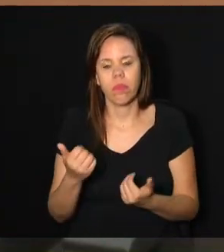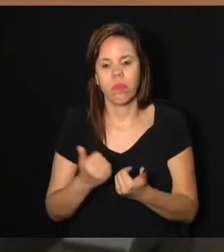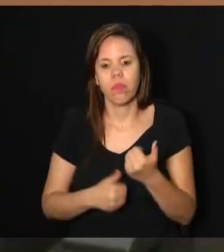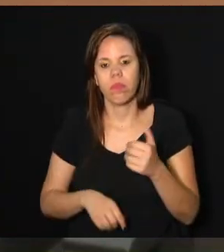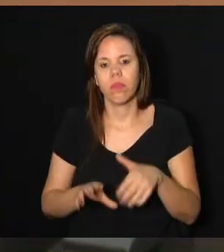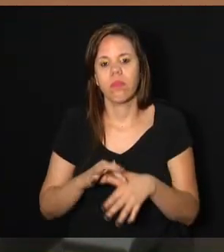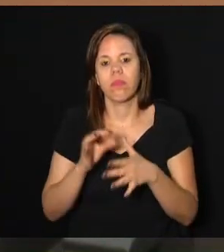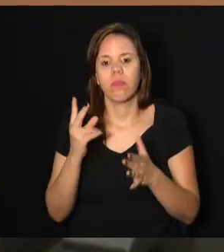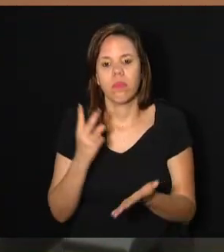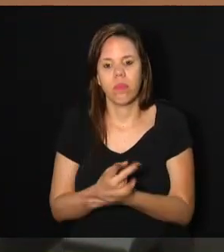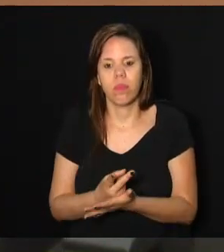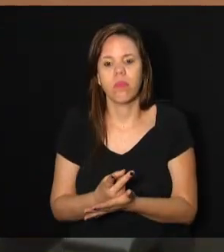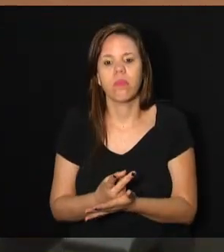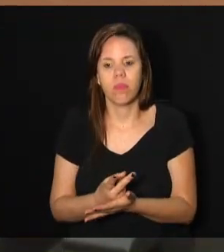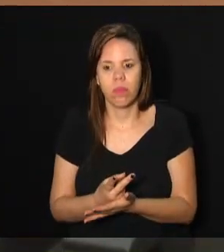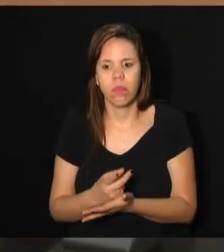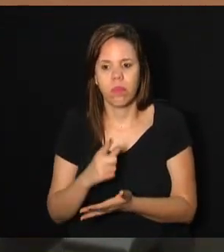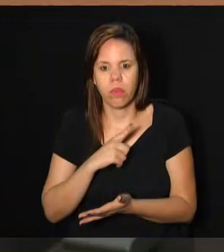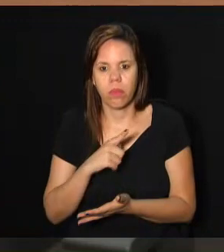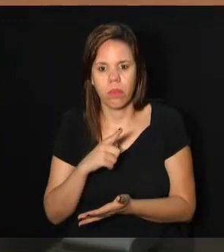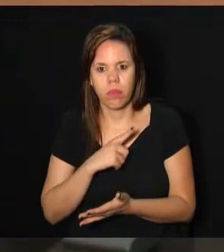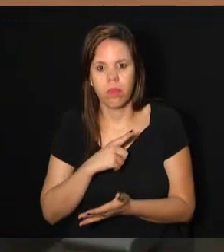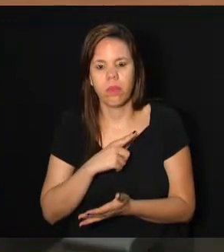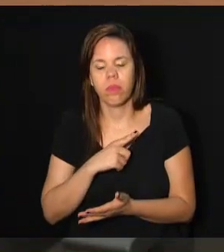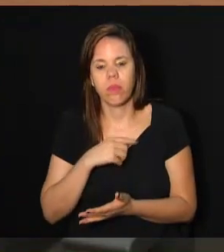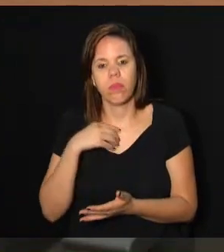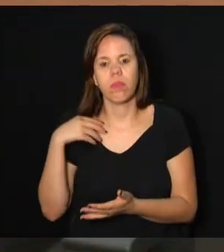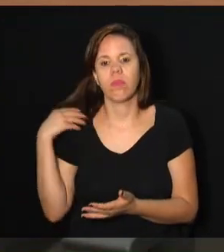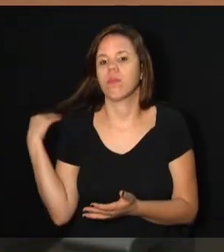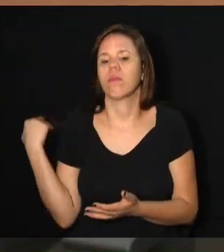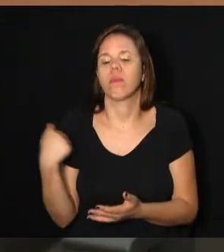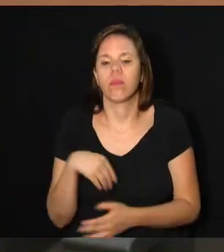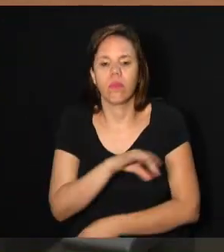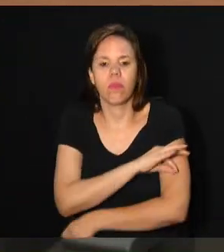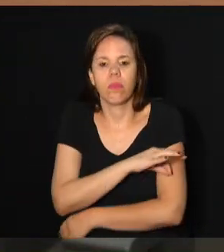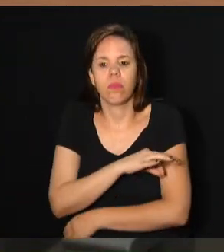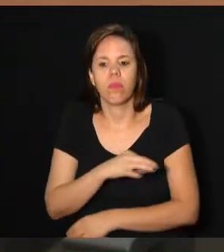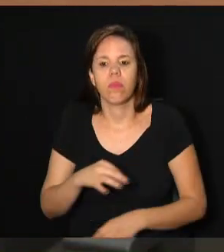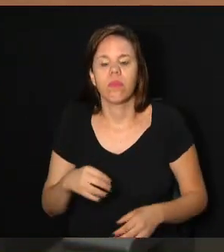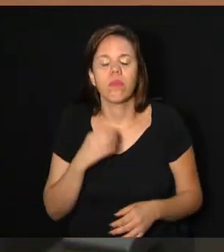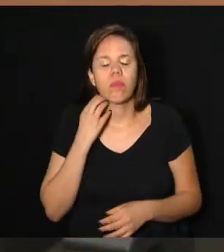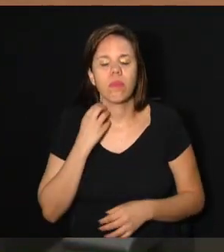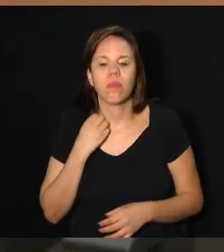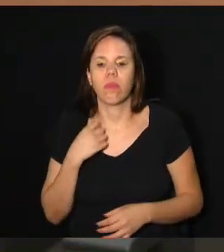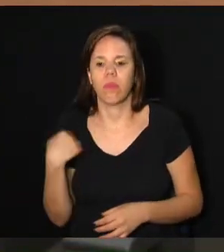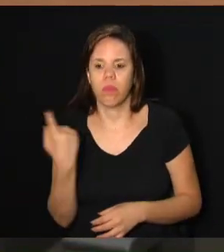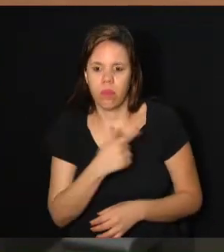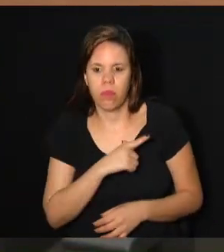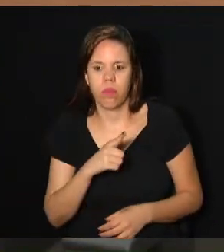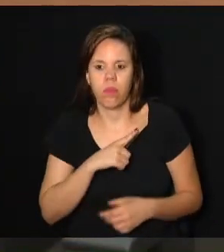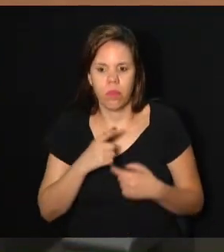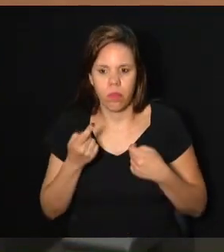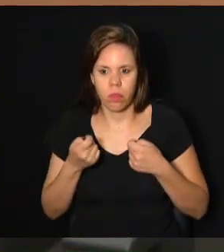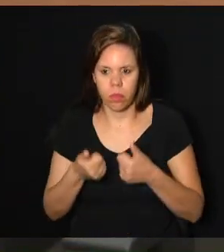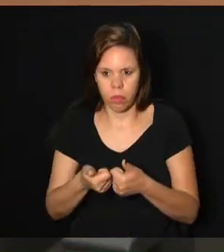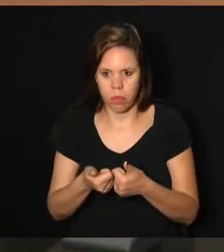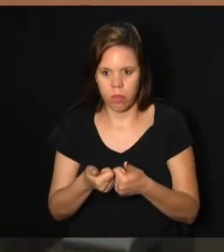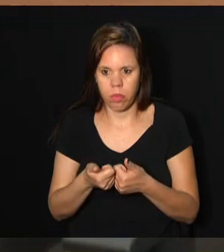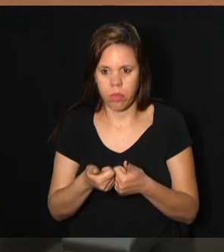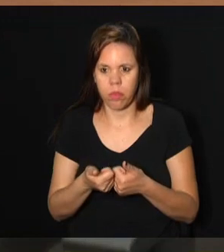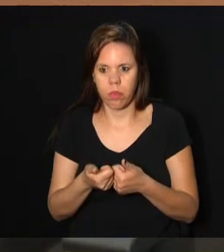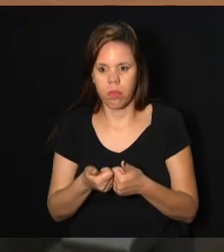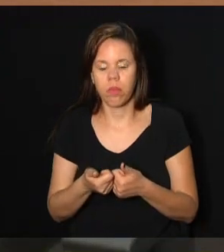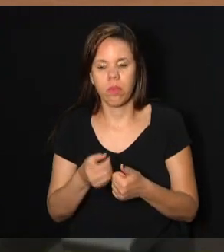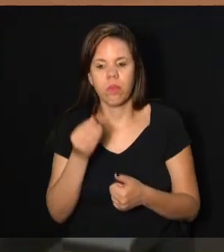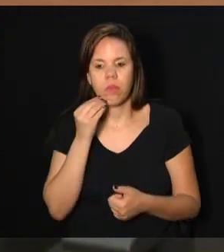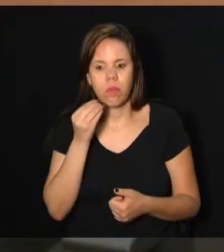nas mesmas condições que tem o executivo municipal. Então, quer dizer, nós estamos dando